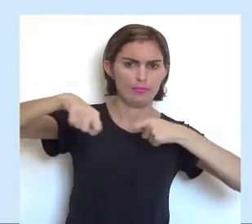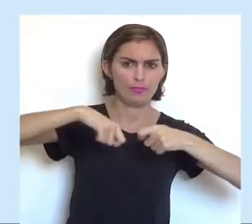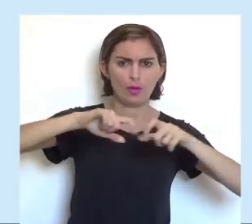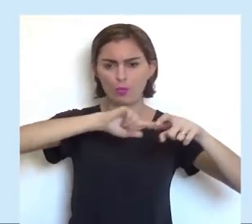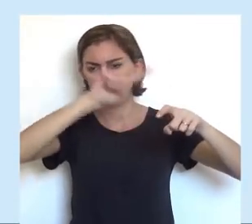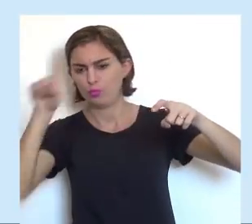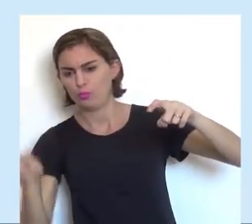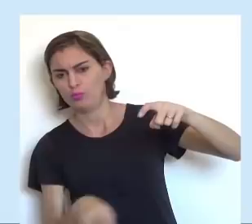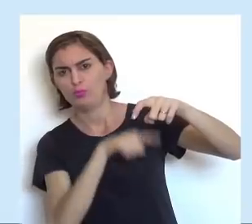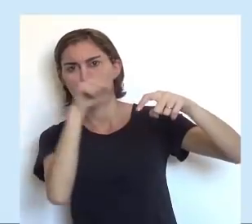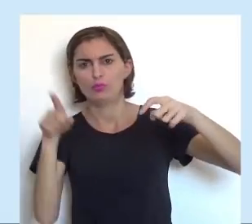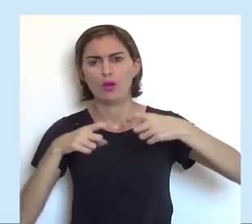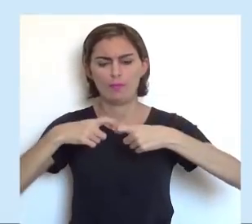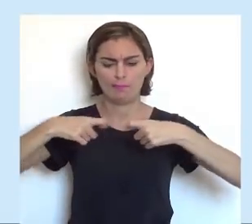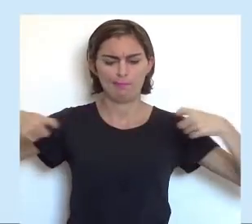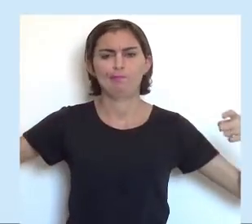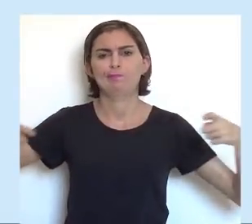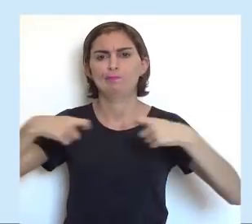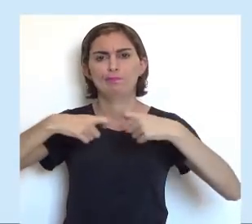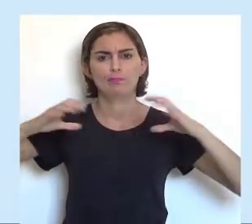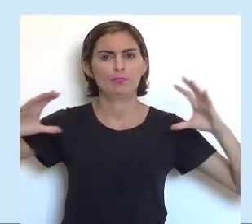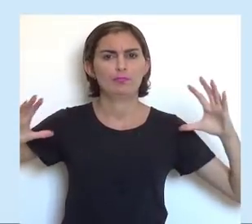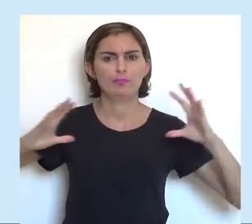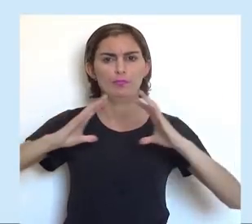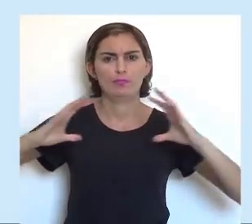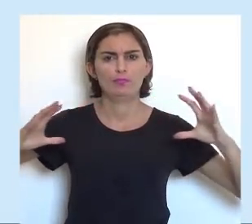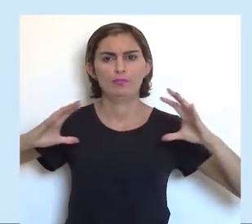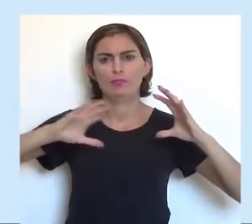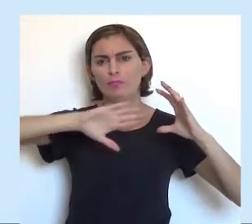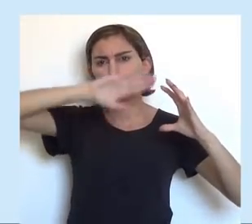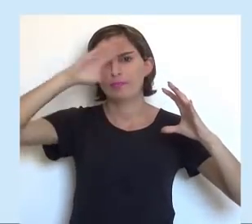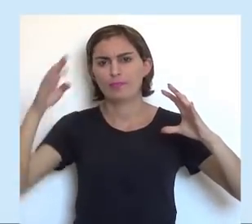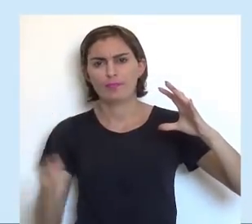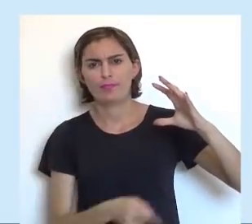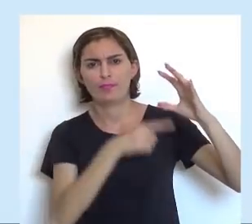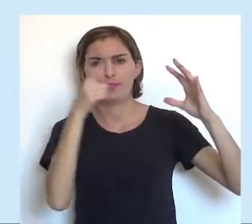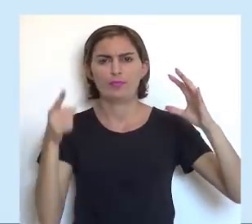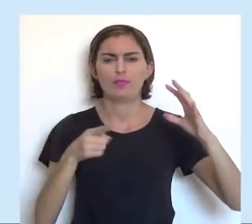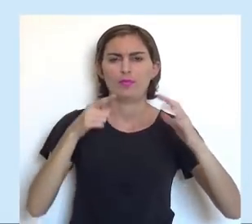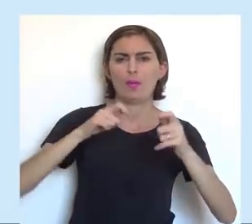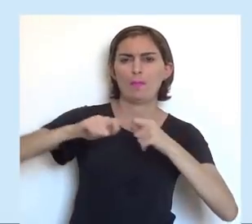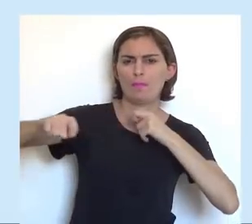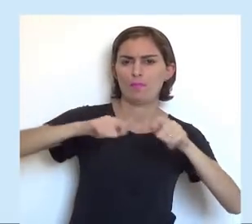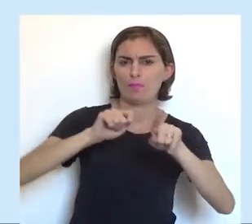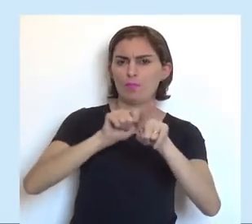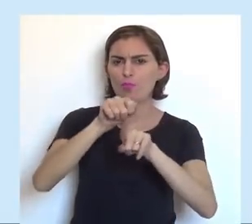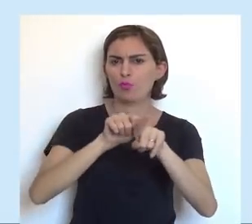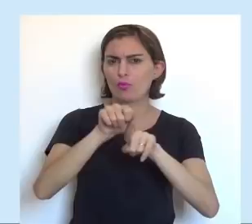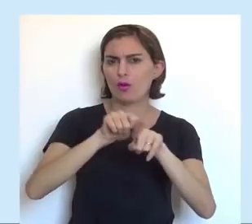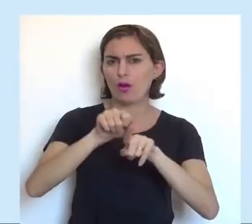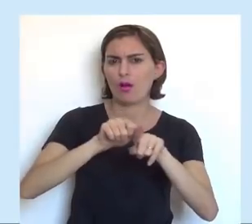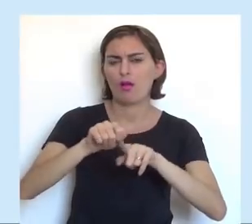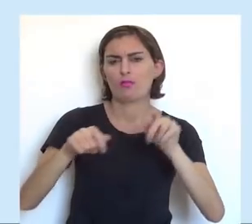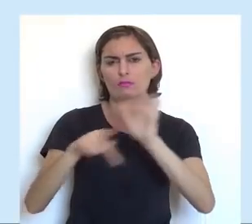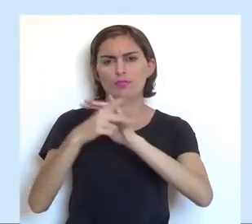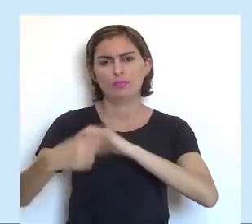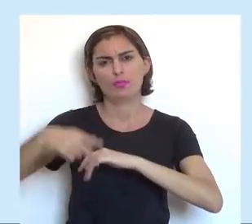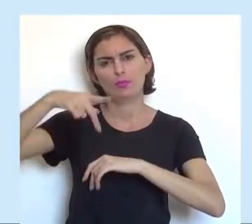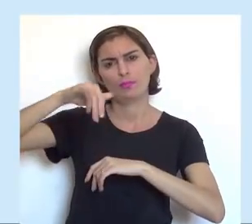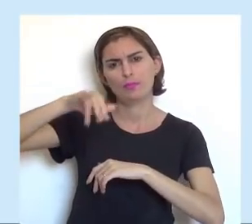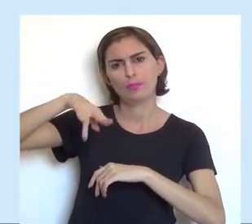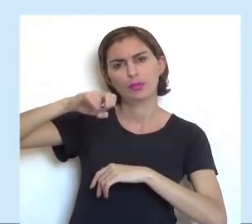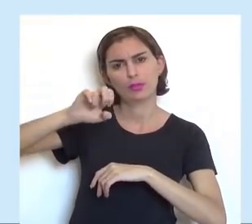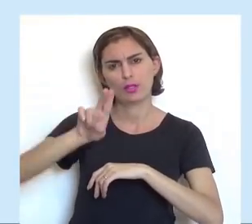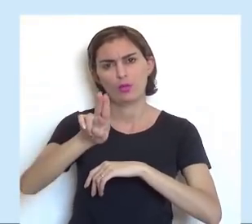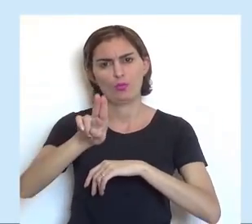é justamente o que dá a elasticidade do polímero, que é a elasticidade da borracha que constitui o